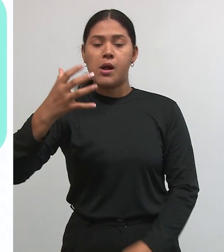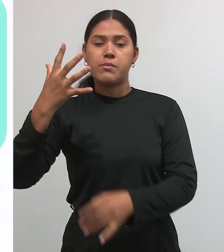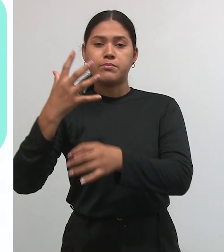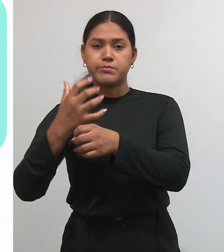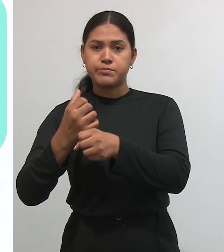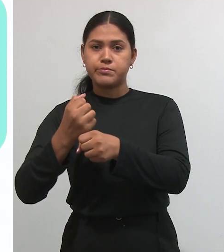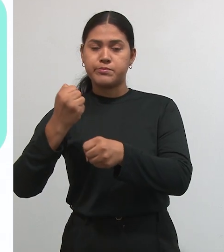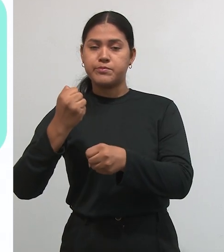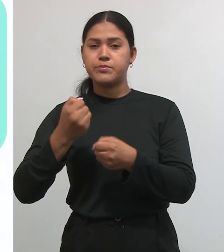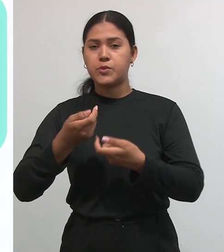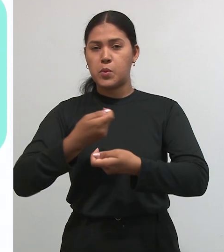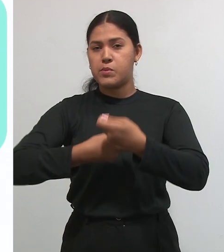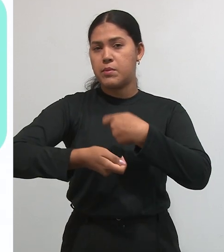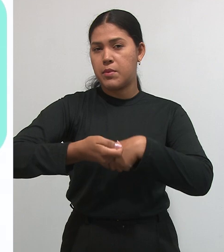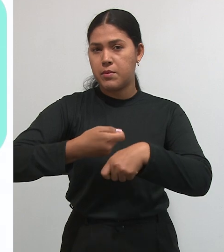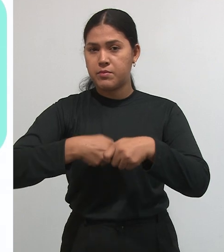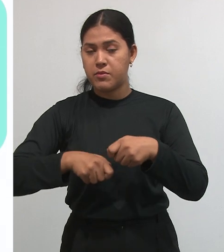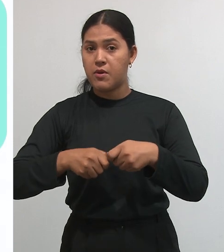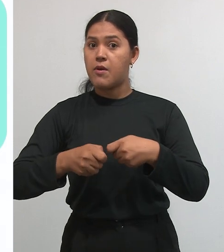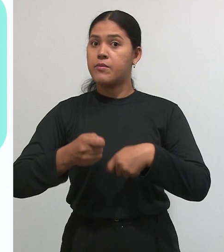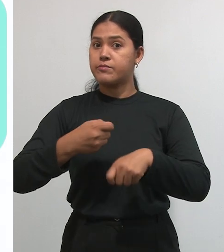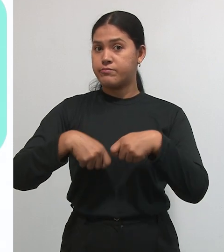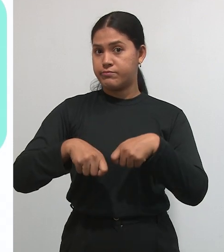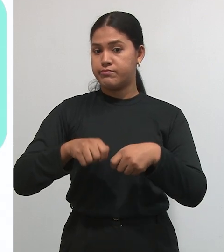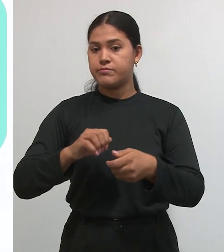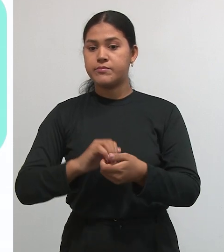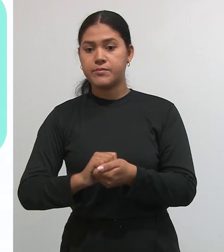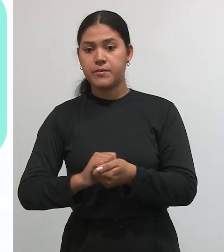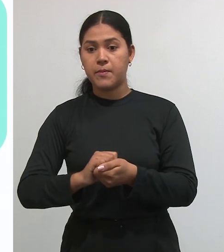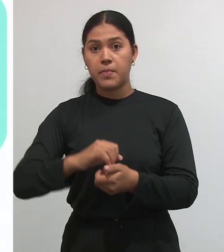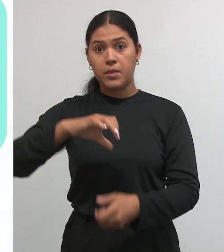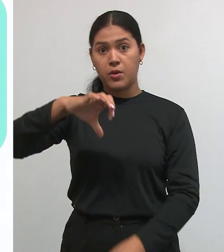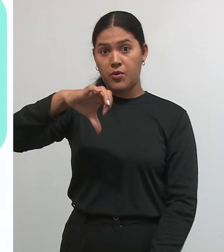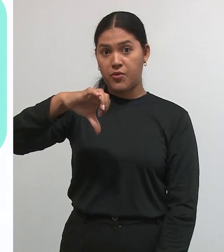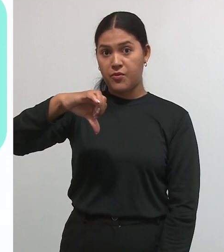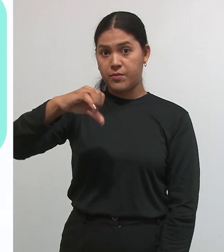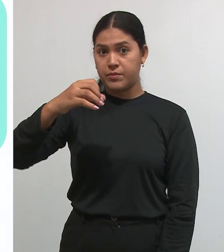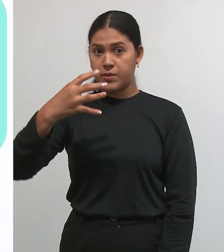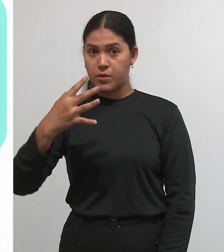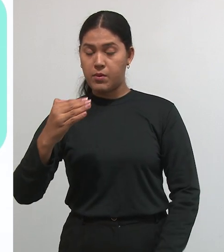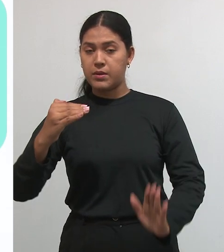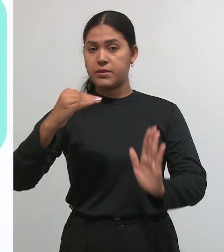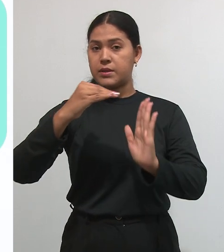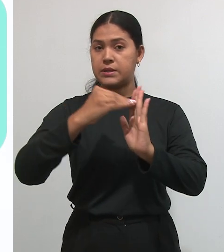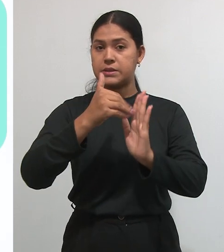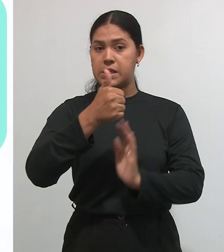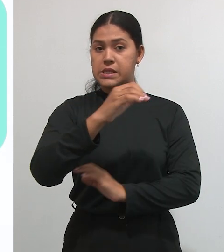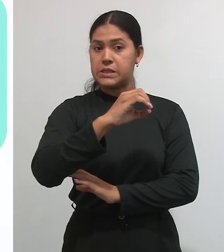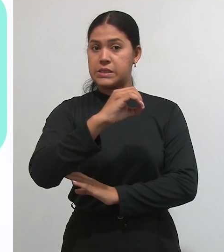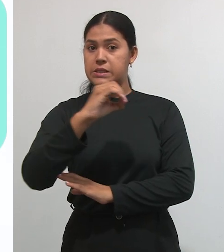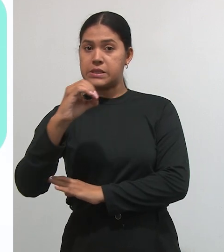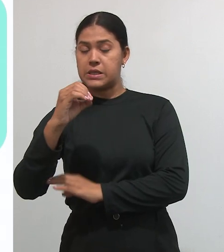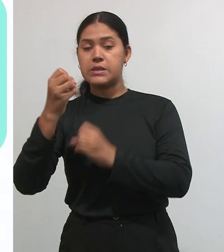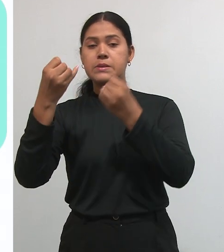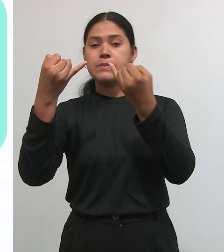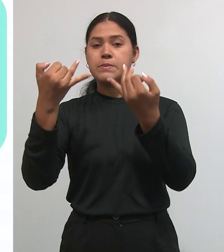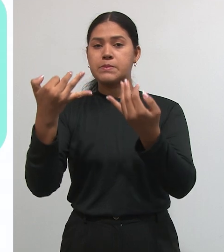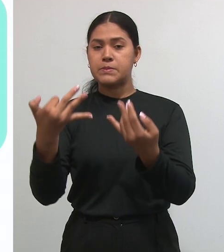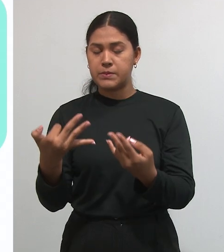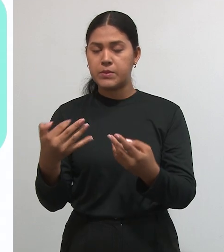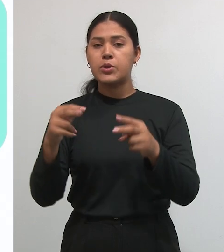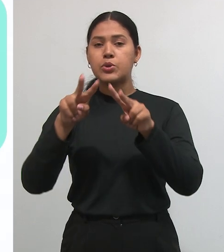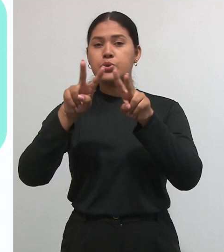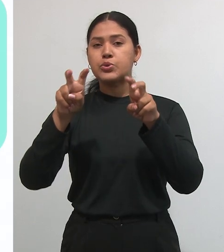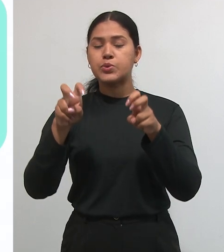financeira, o artigo de 94 a 100, olha aqui, ó, lembra que eu falei? Ele aborda sobre a contabilidade patrimonial, e do